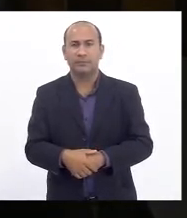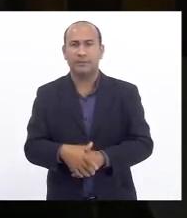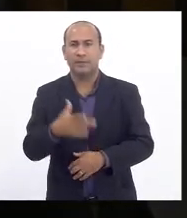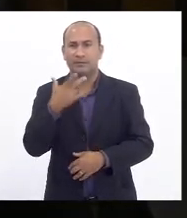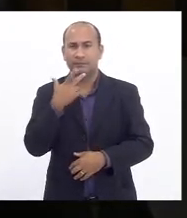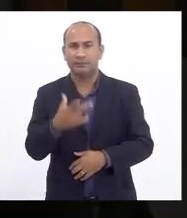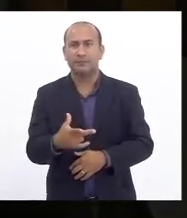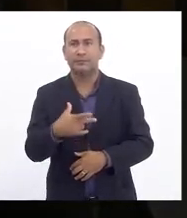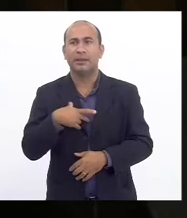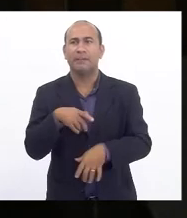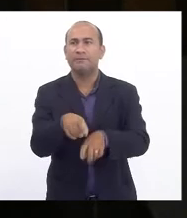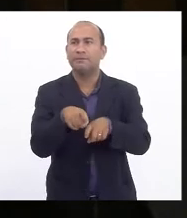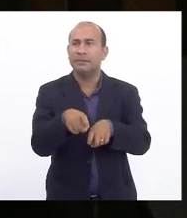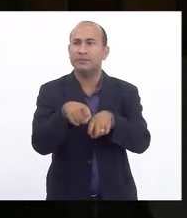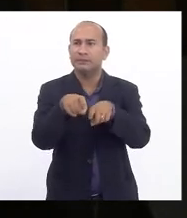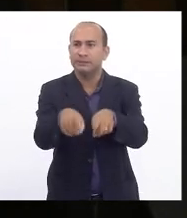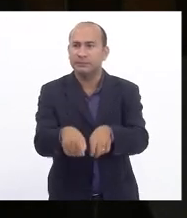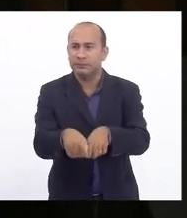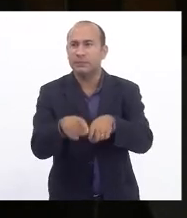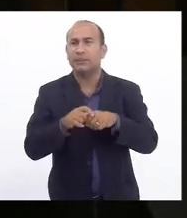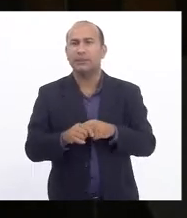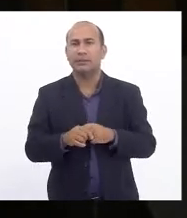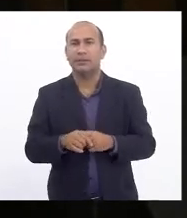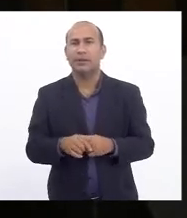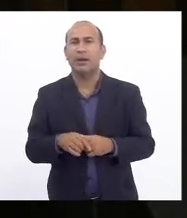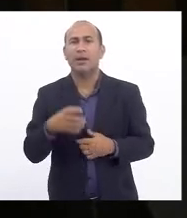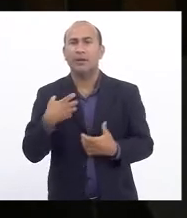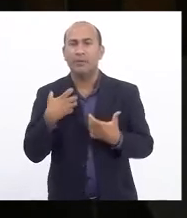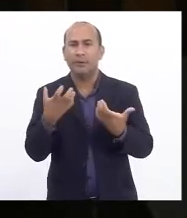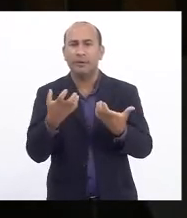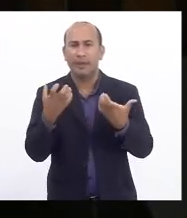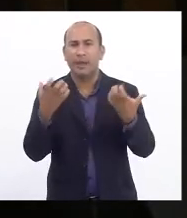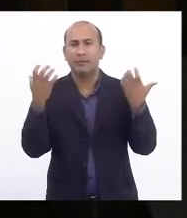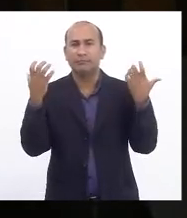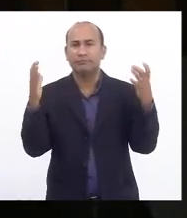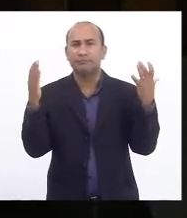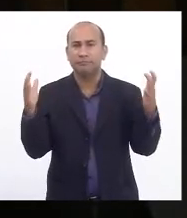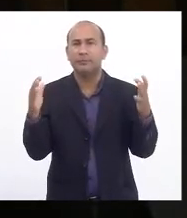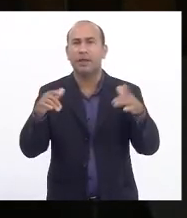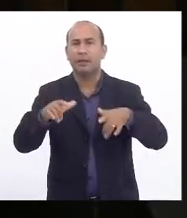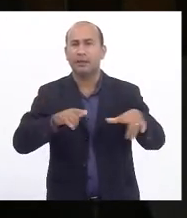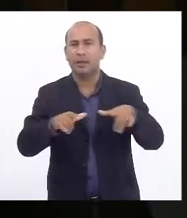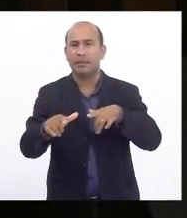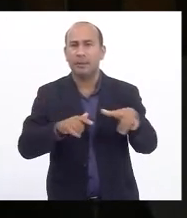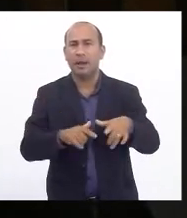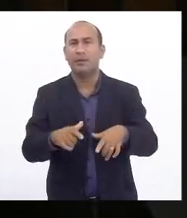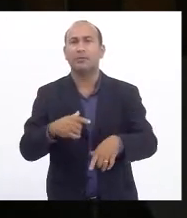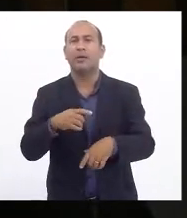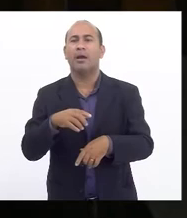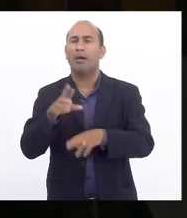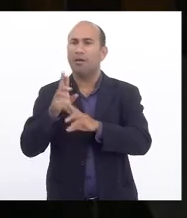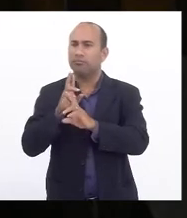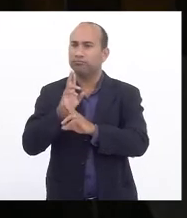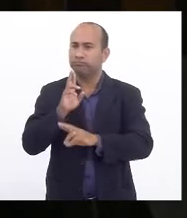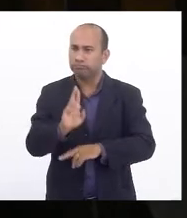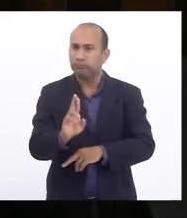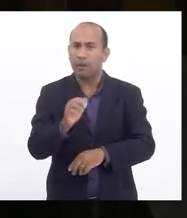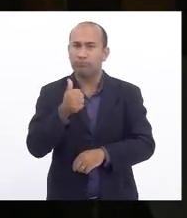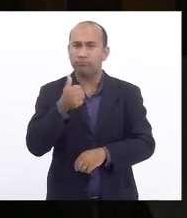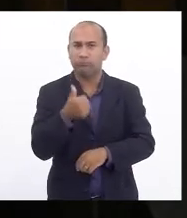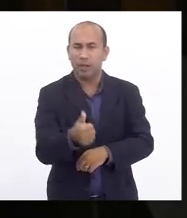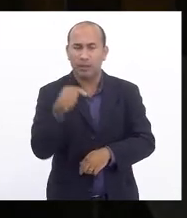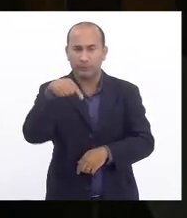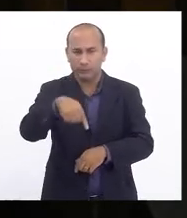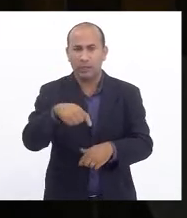os setores de fiscalização foram muito importante e eu quero saudar a conclusão desses trabalhos com os resultados positivos que ele já traz